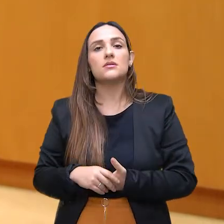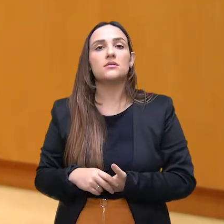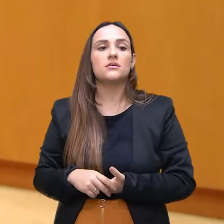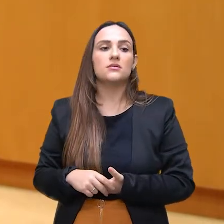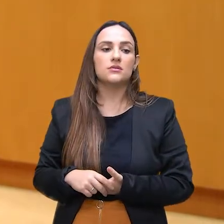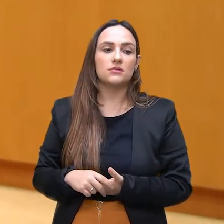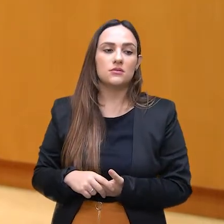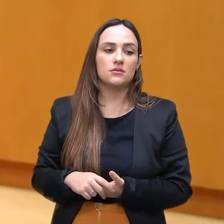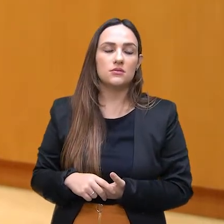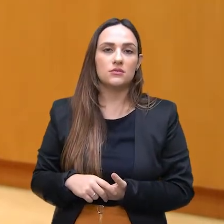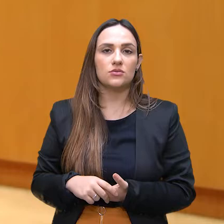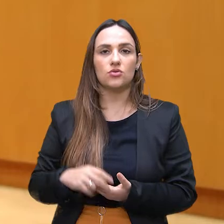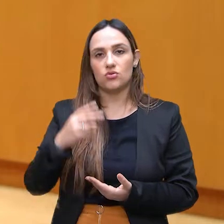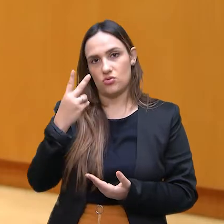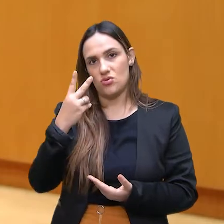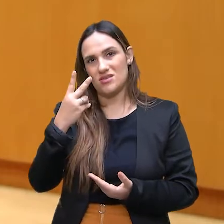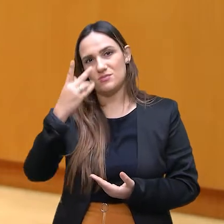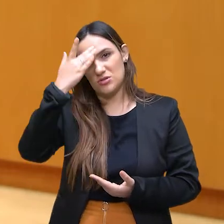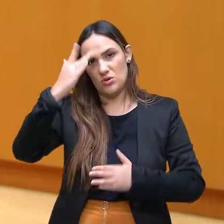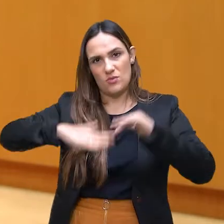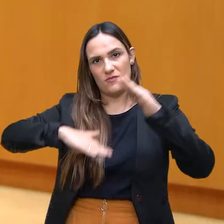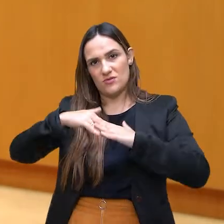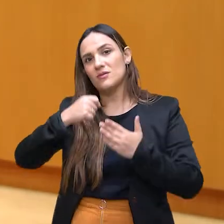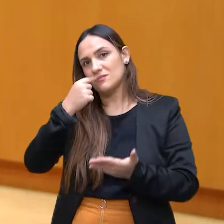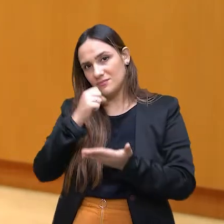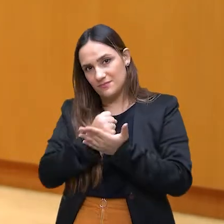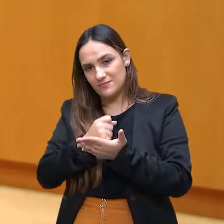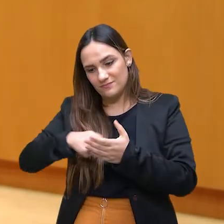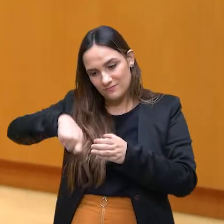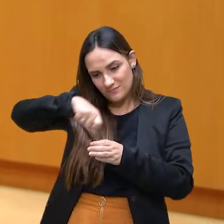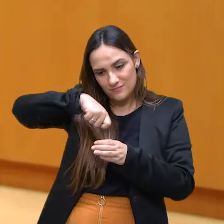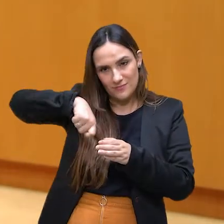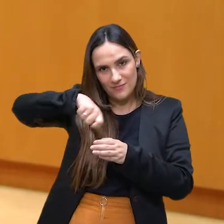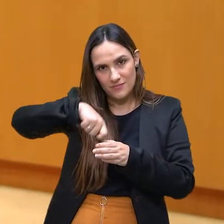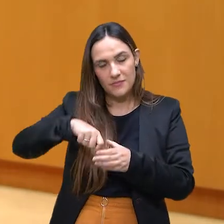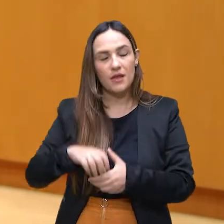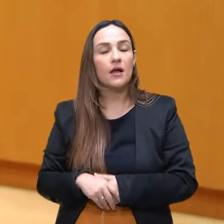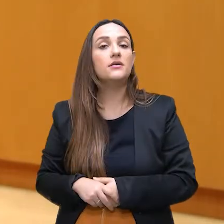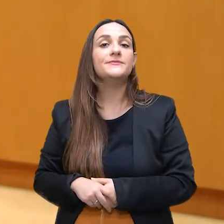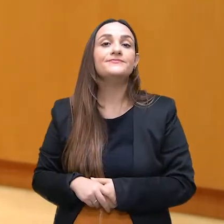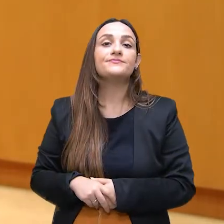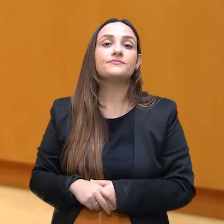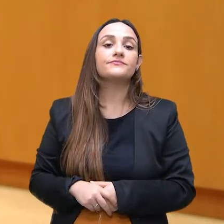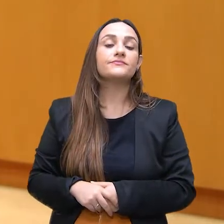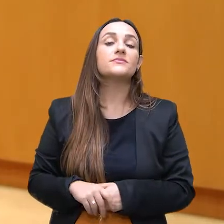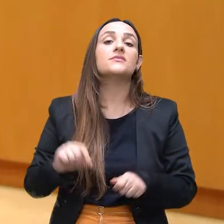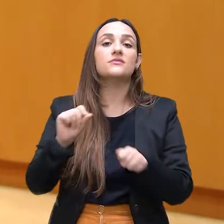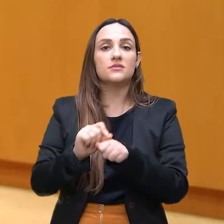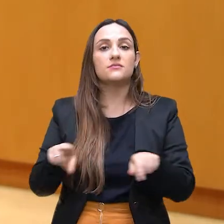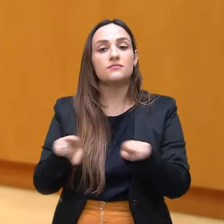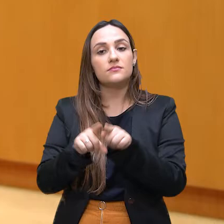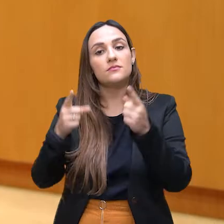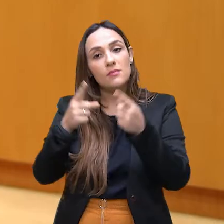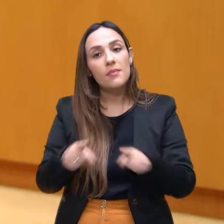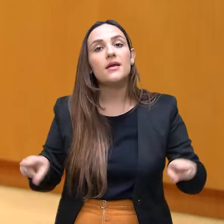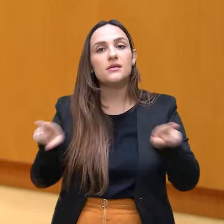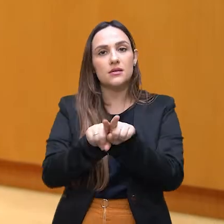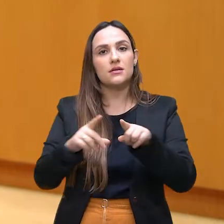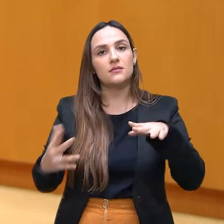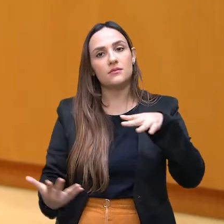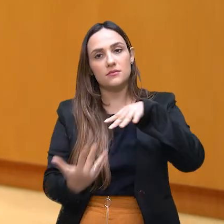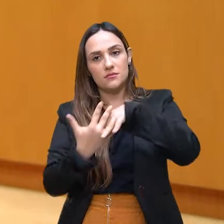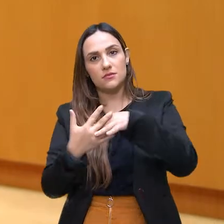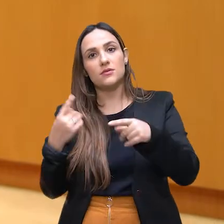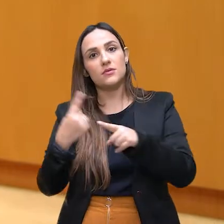e nós fizemos, num avanço, um convênio com a Universidade Federal,